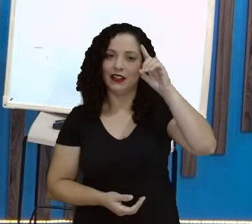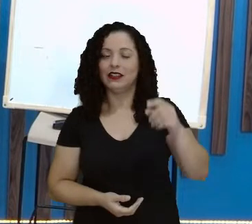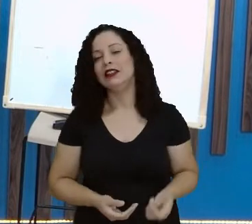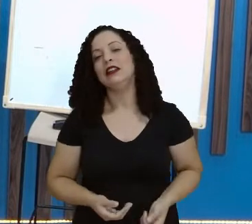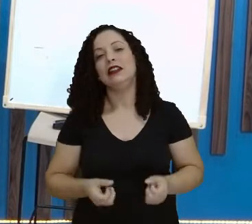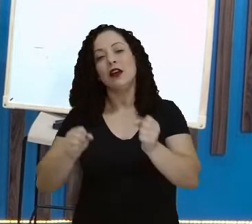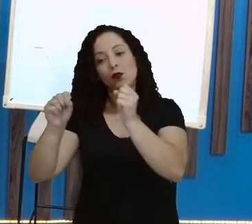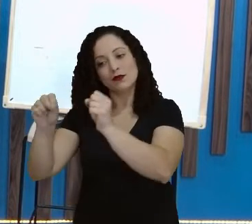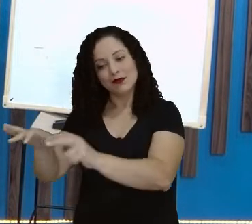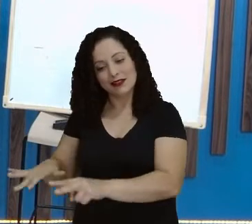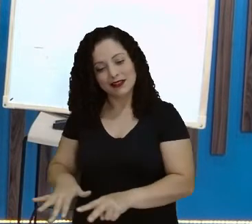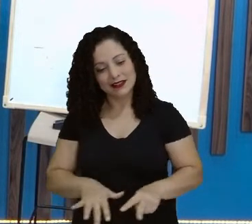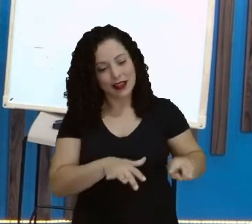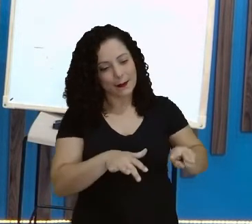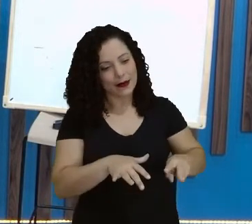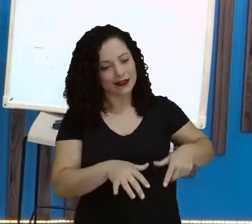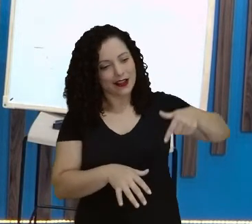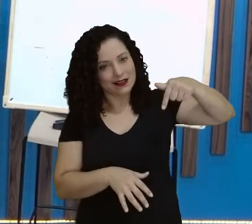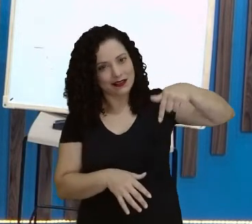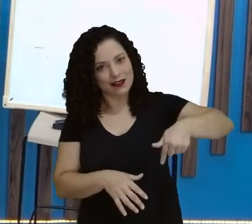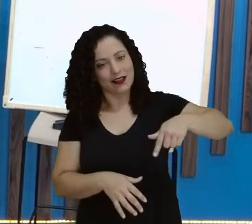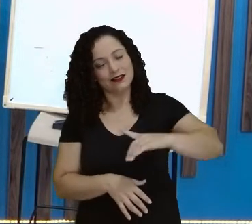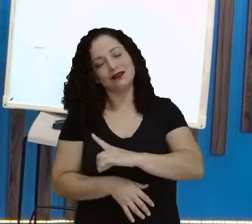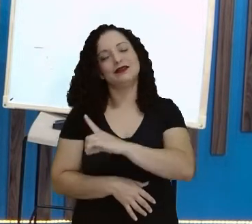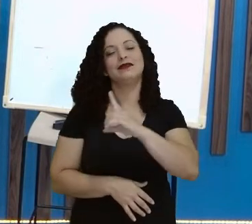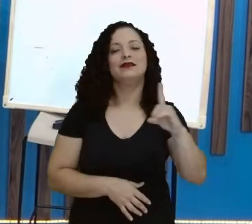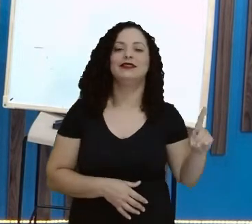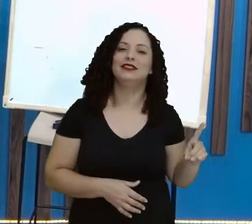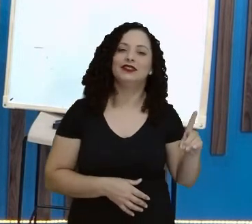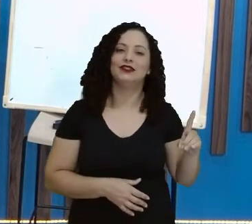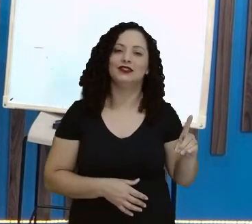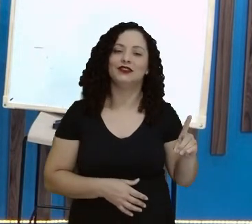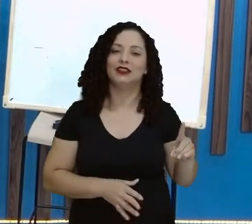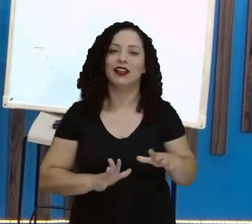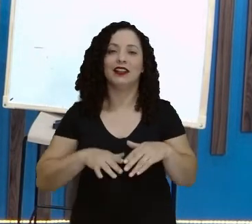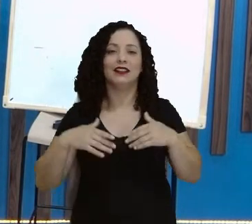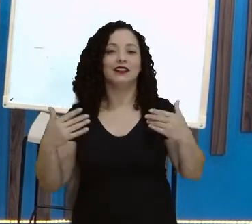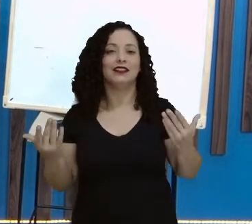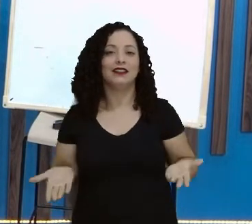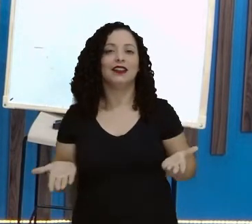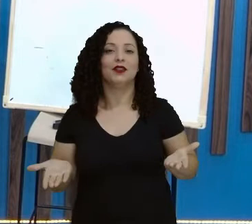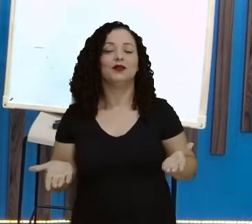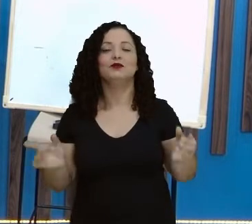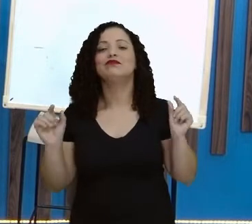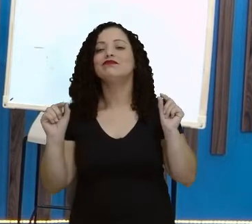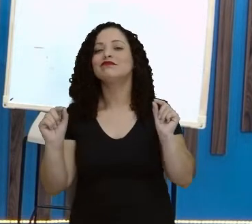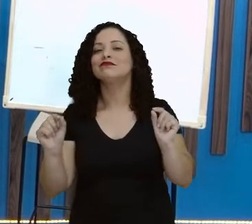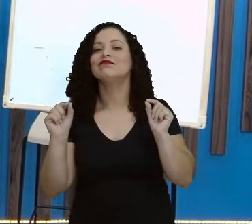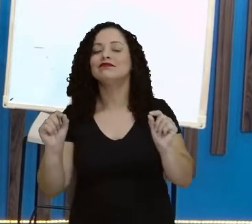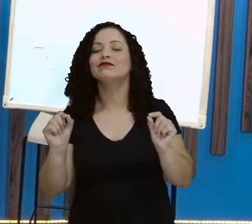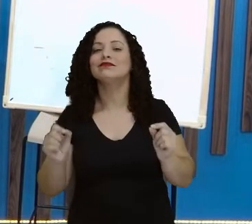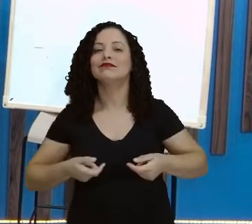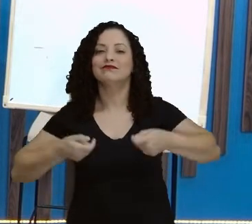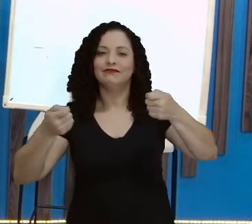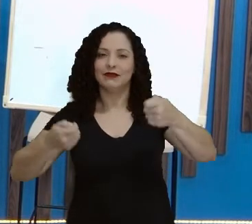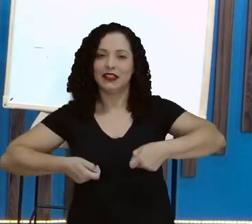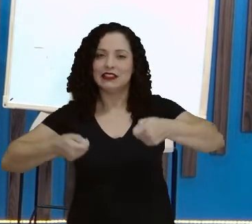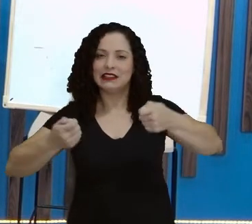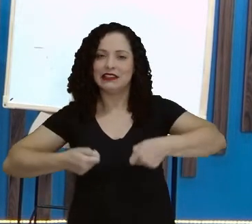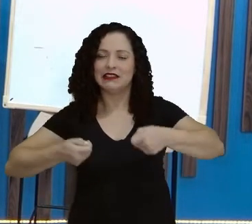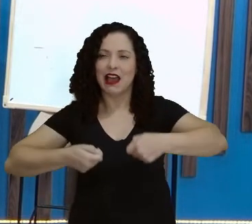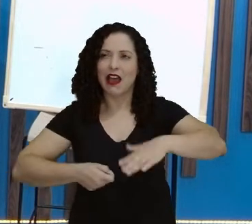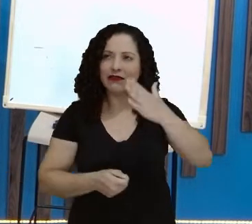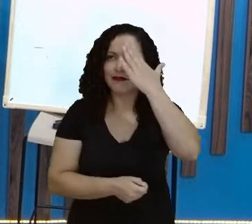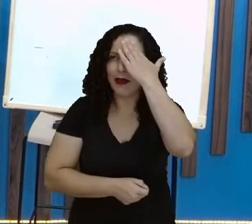Sandra precisa tomar 2 comprimidos durante uma semana... Então, eu preciso, né,